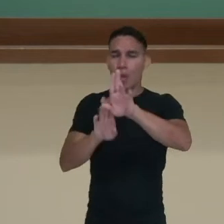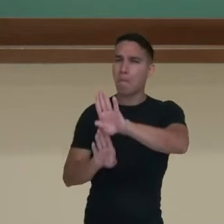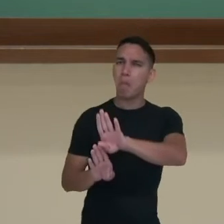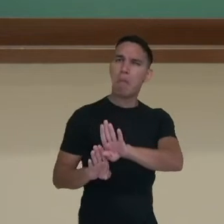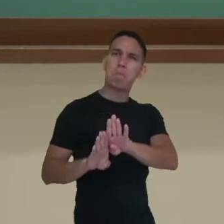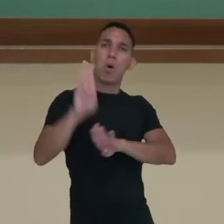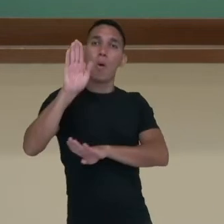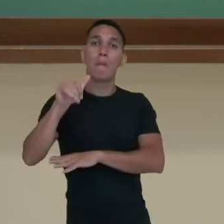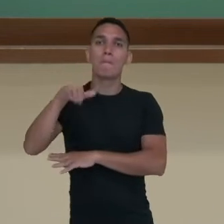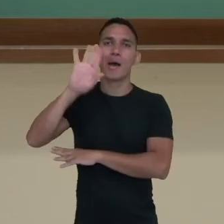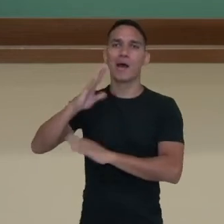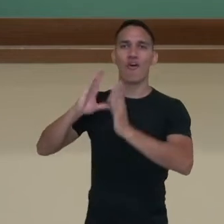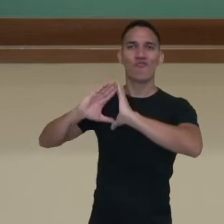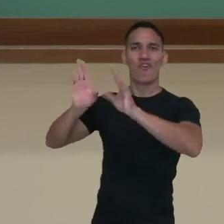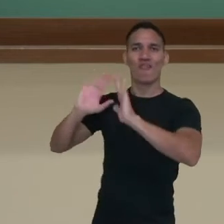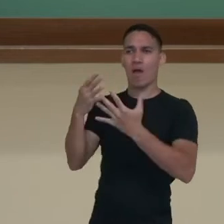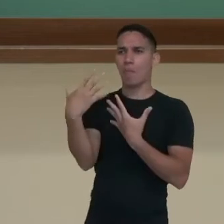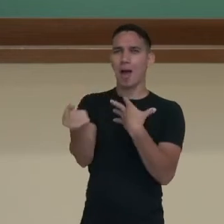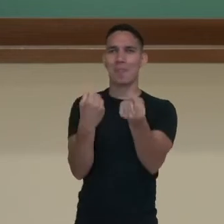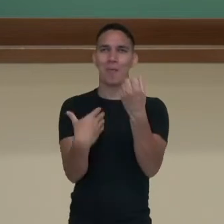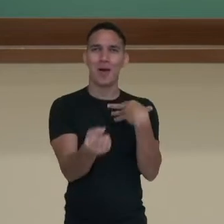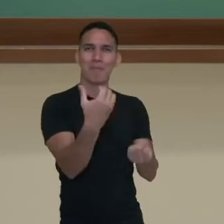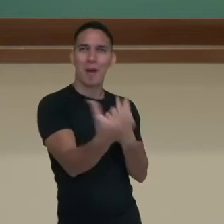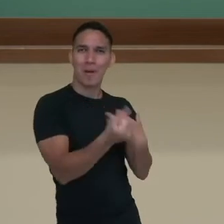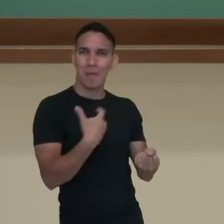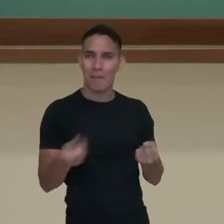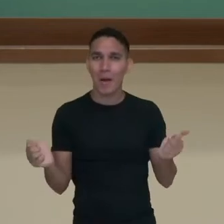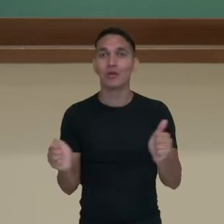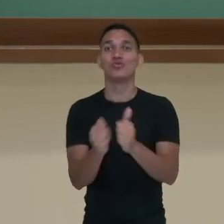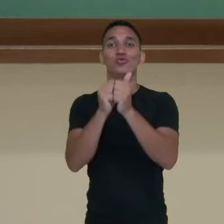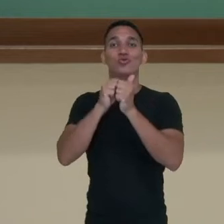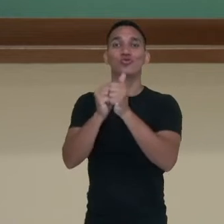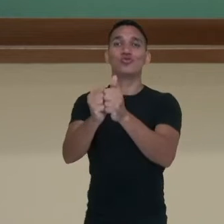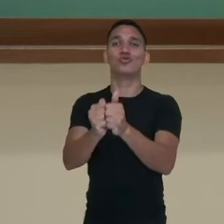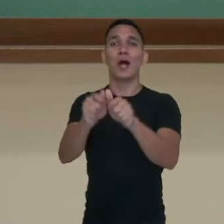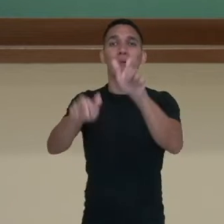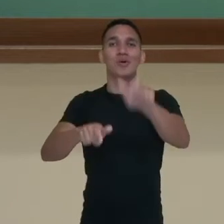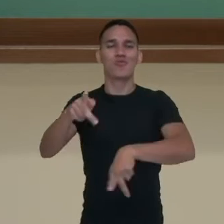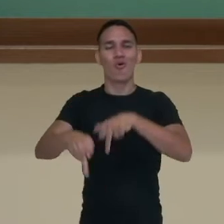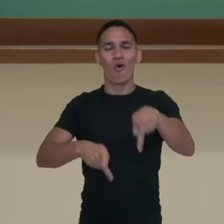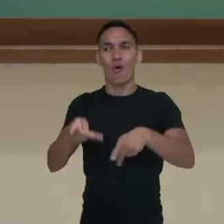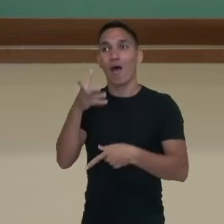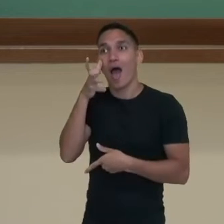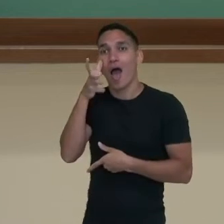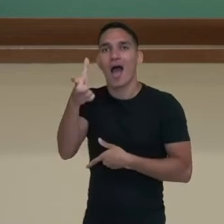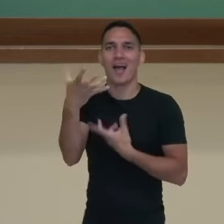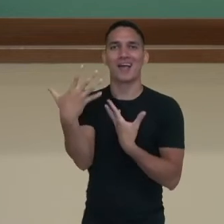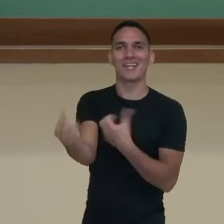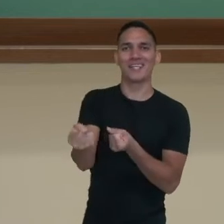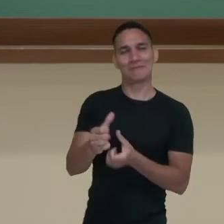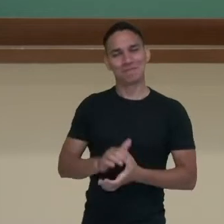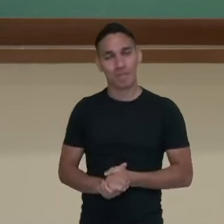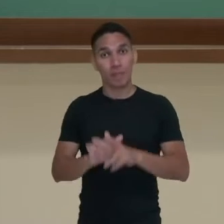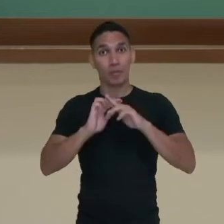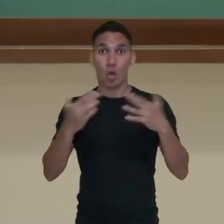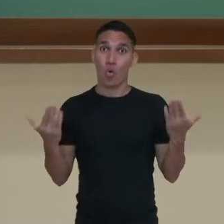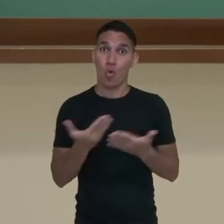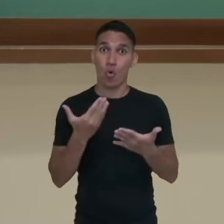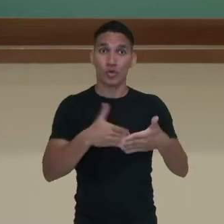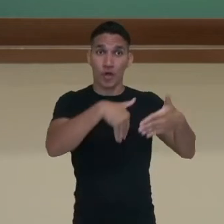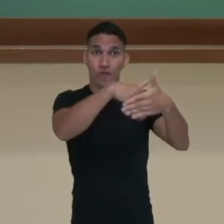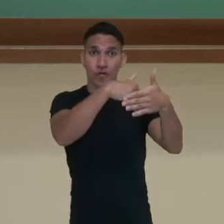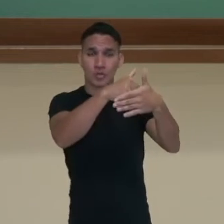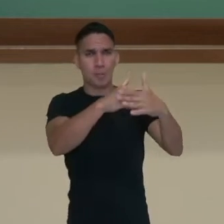atingiu a aceitação da marca junto ao público consumidor. Então hoje, depois do futebol,